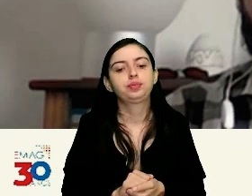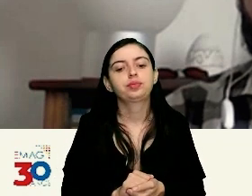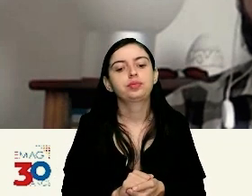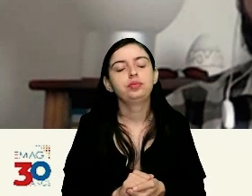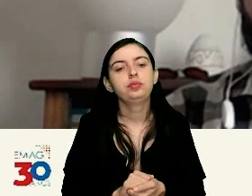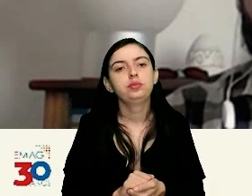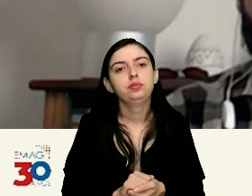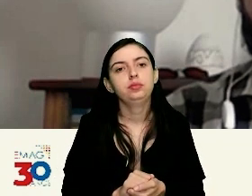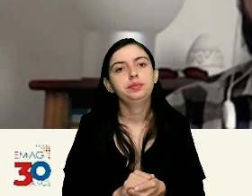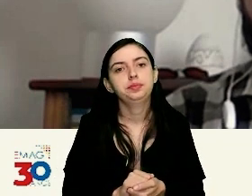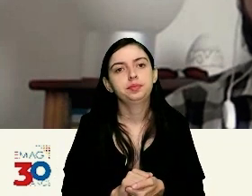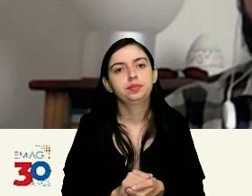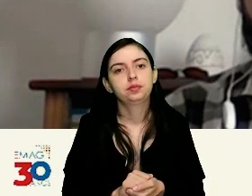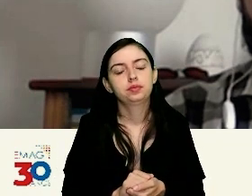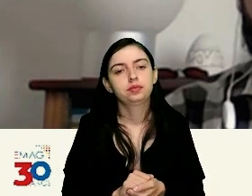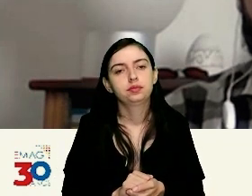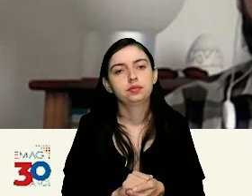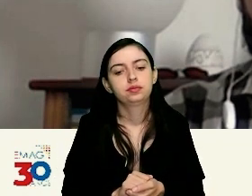A gente teve muita